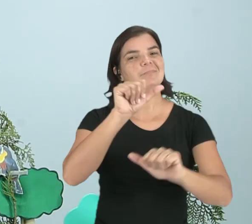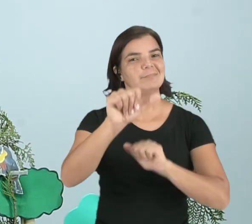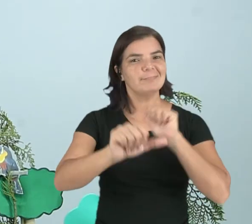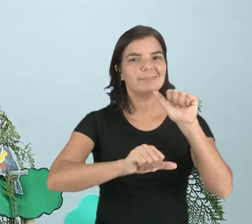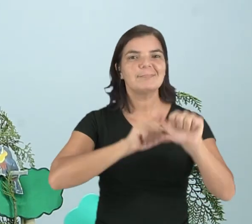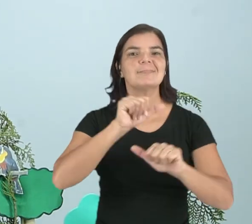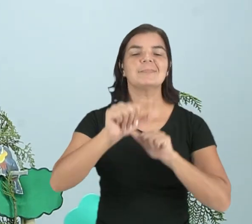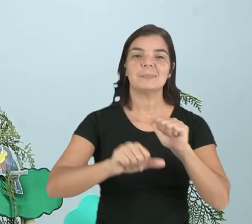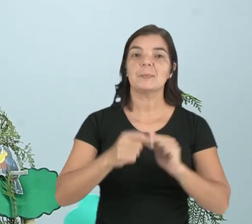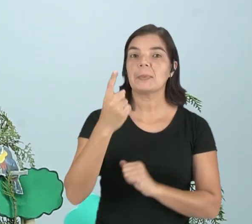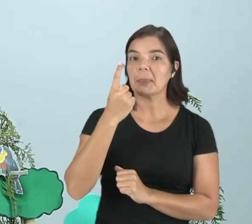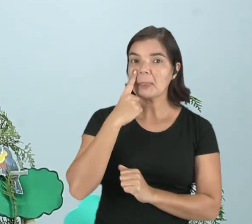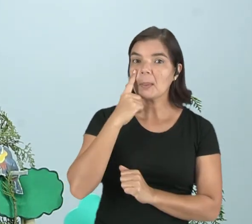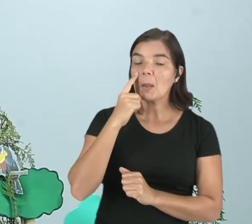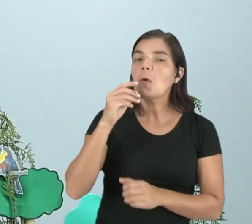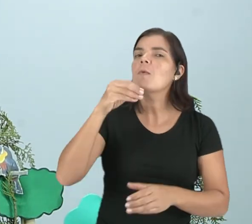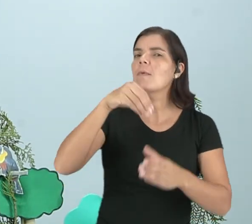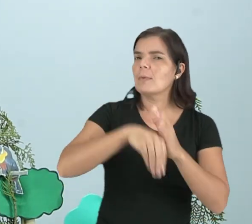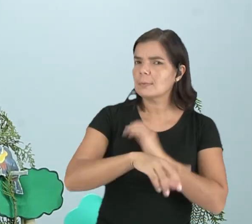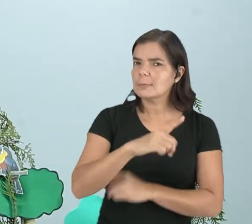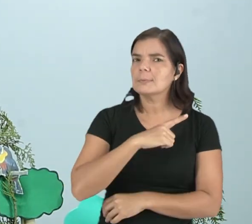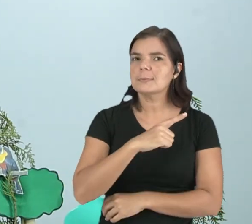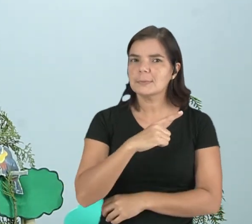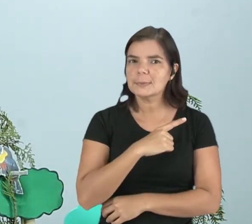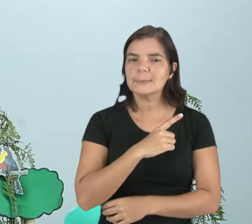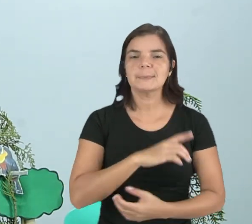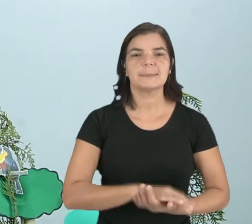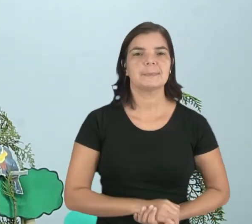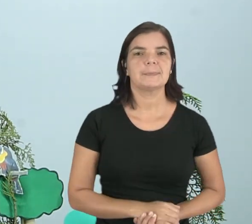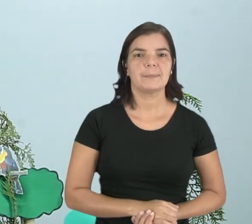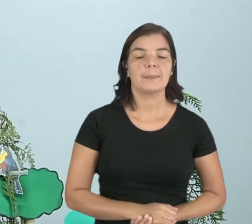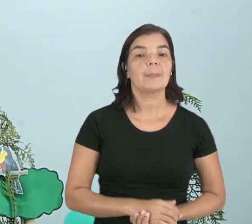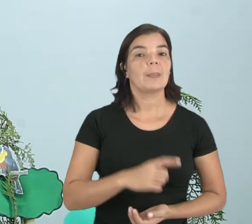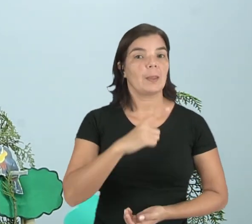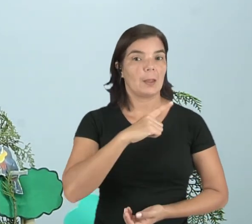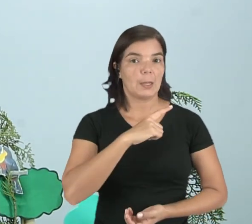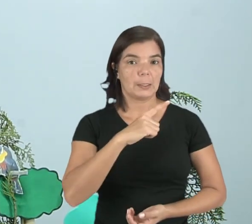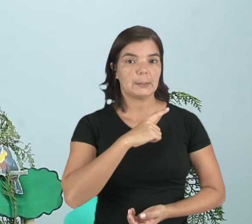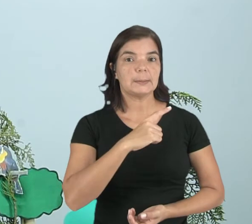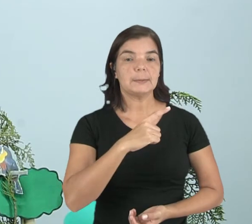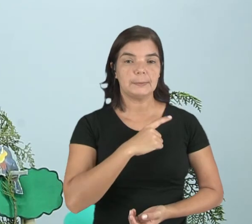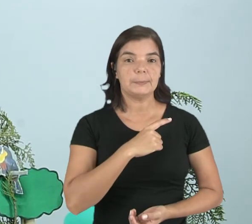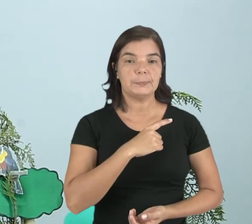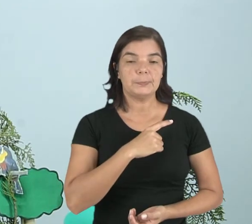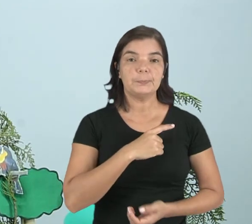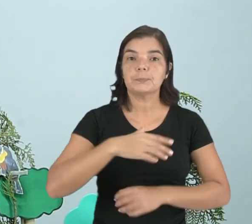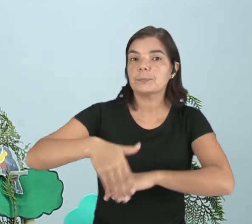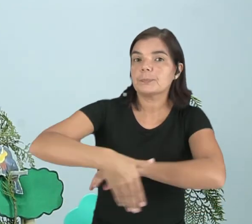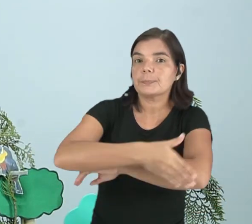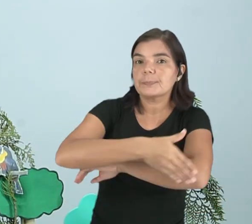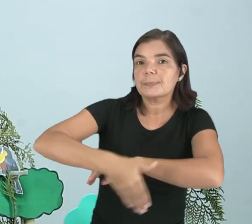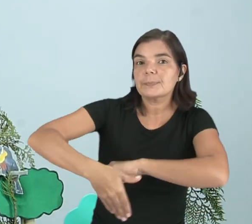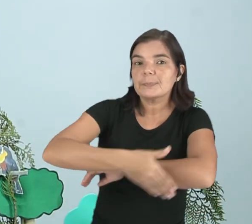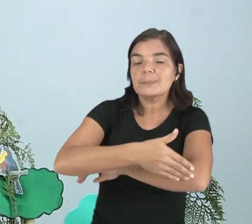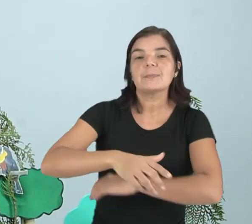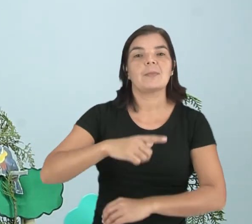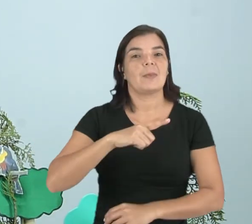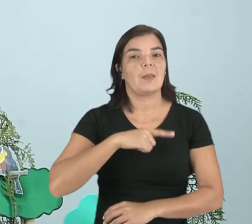modificada. Vamos ver os elementos dessa paisagem? Então, tem aqui a rua,